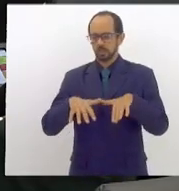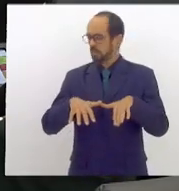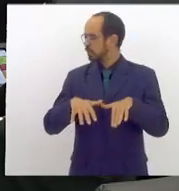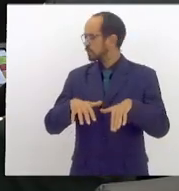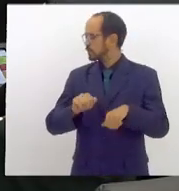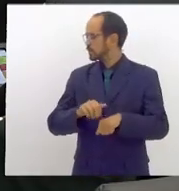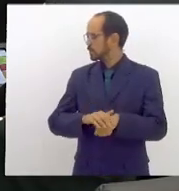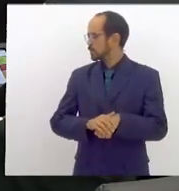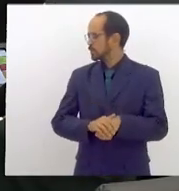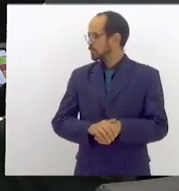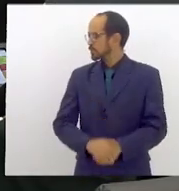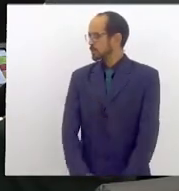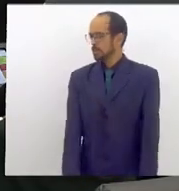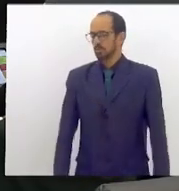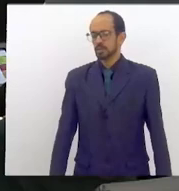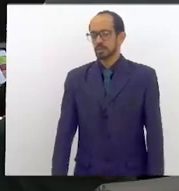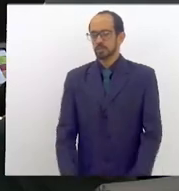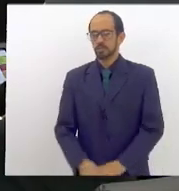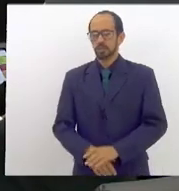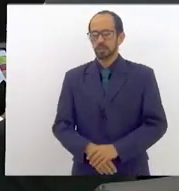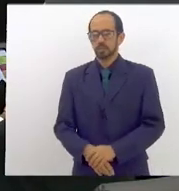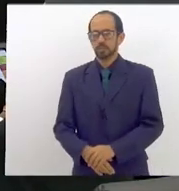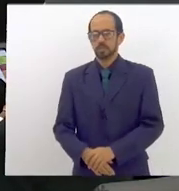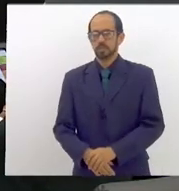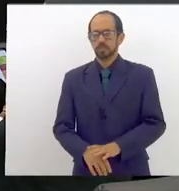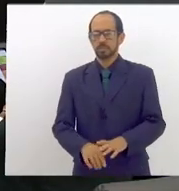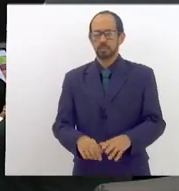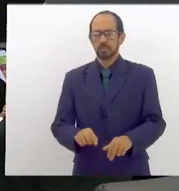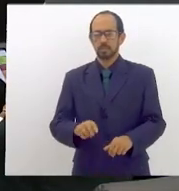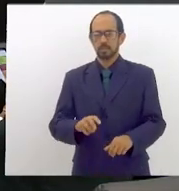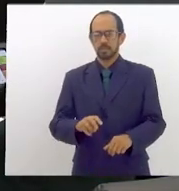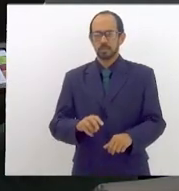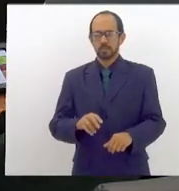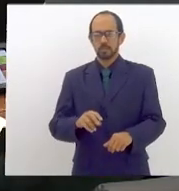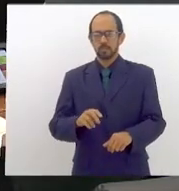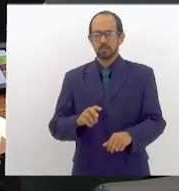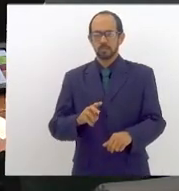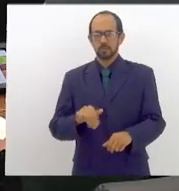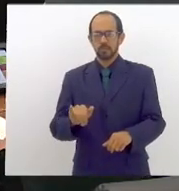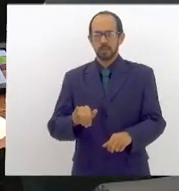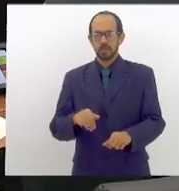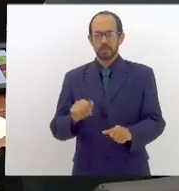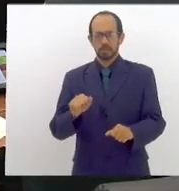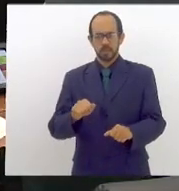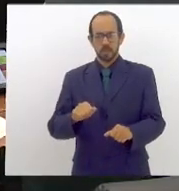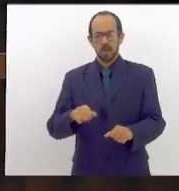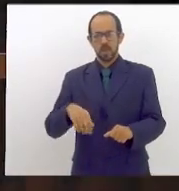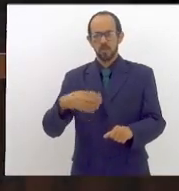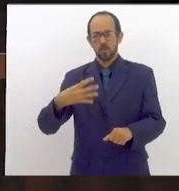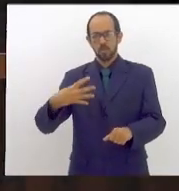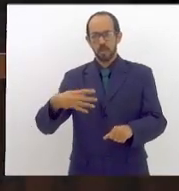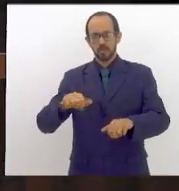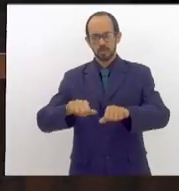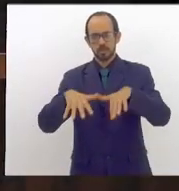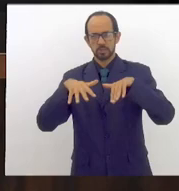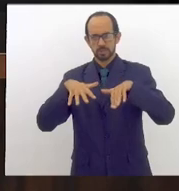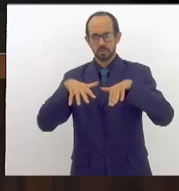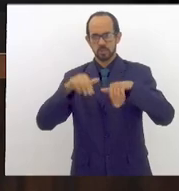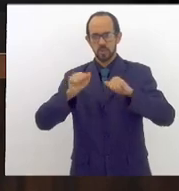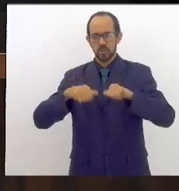a venda número legal sobre proteção de Deus iniciamos os nossos trabalhos tá aberta a quarta sessão ordinária do dia